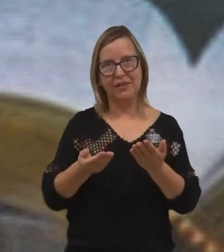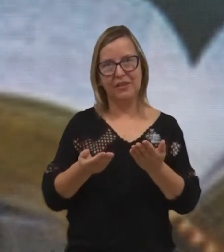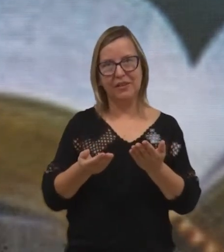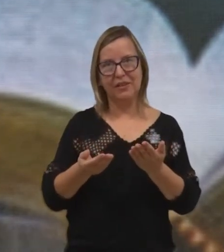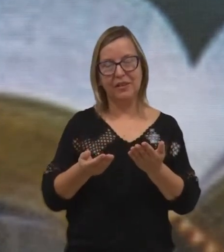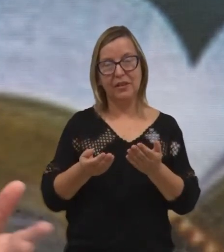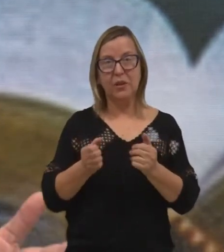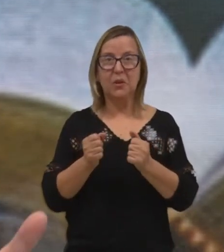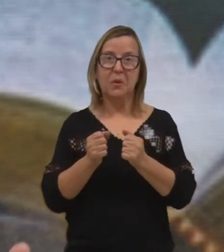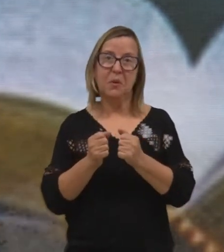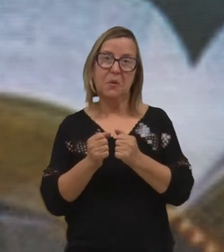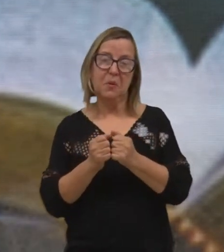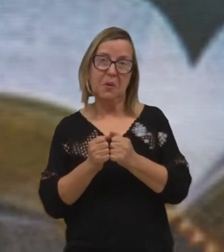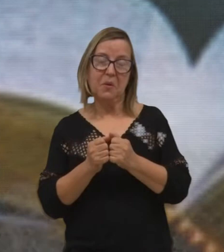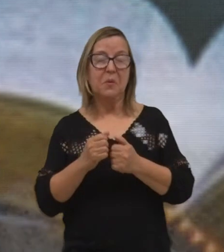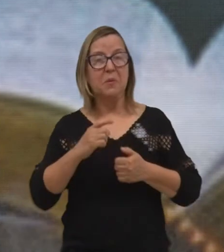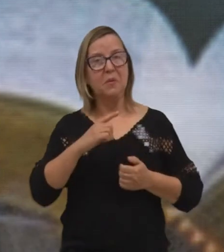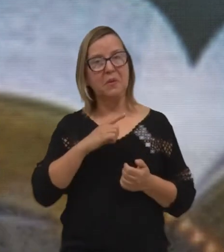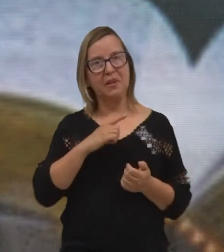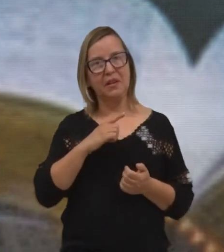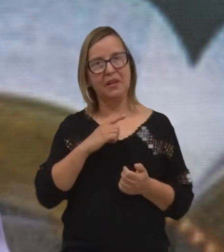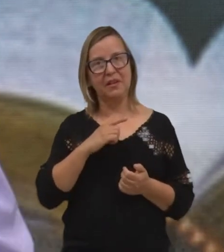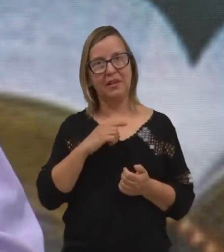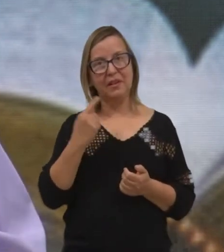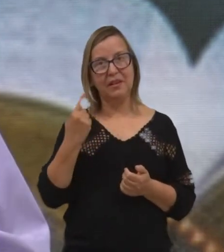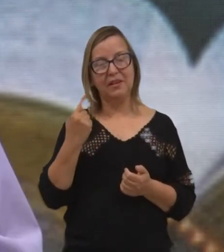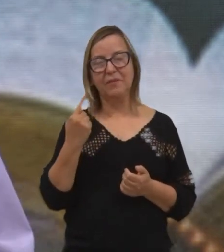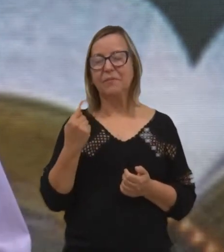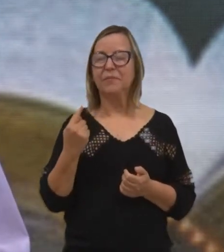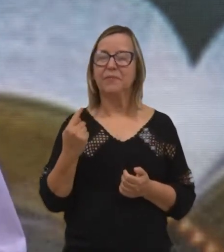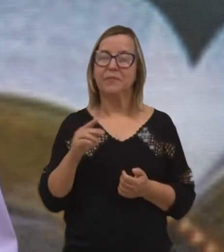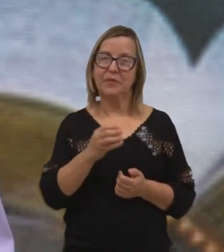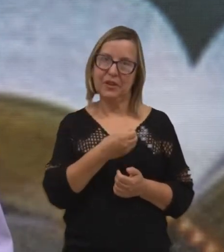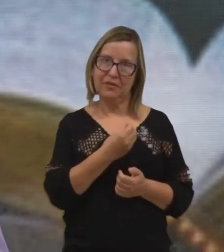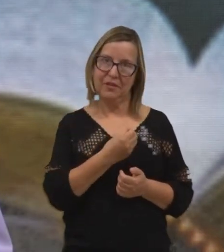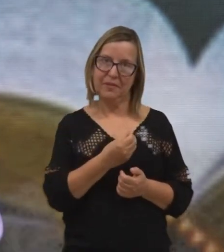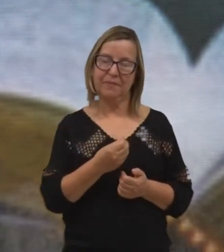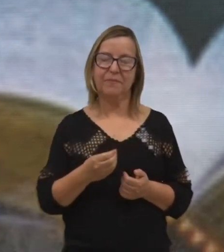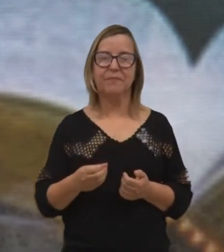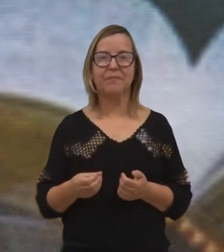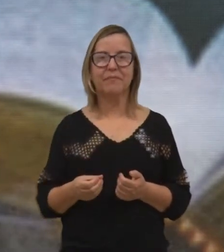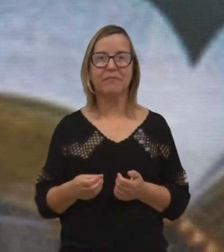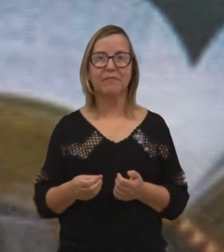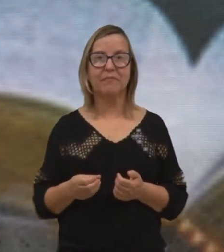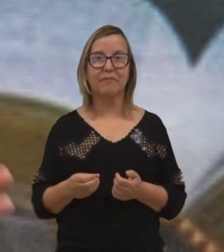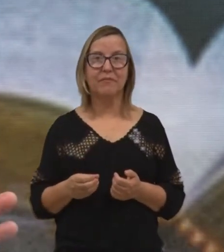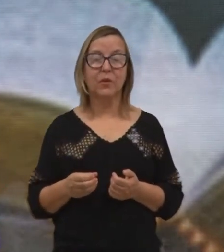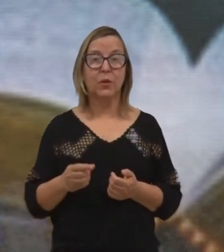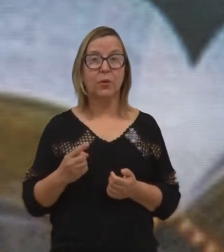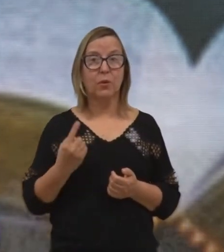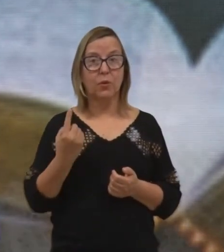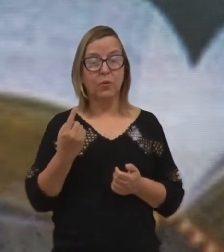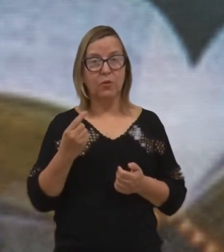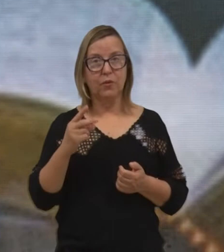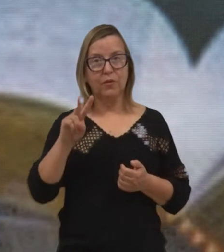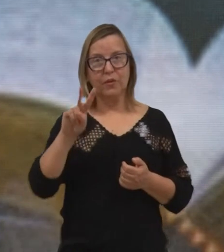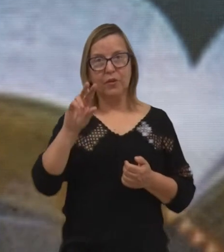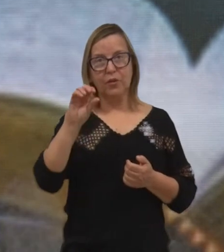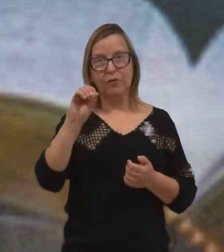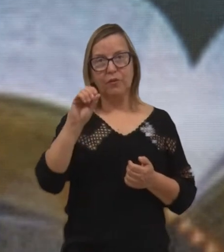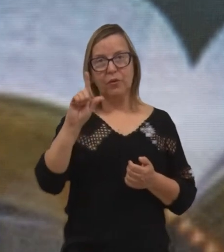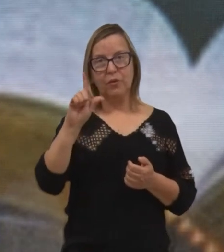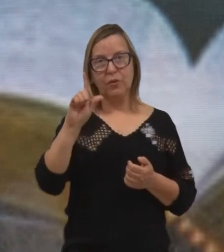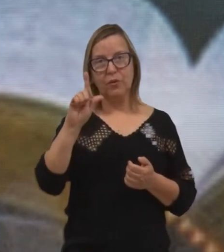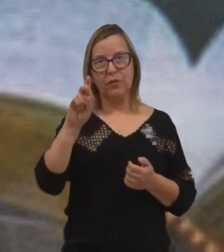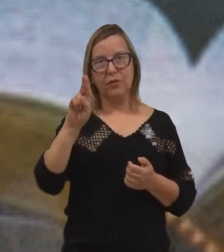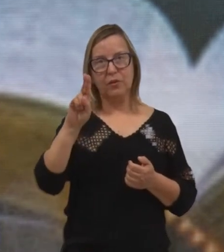ele tem na sua despensa. Então, enquanto um voluntário, ele diz